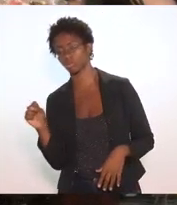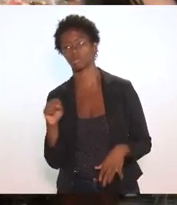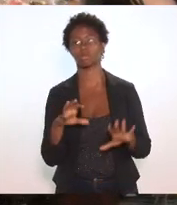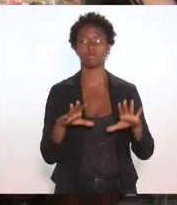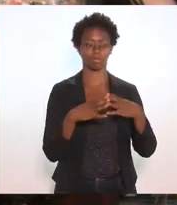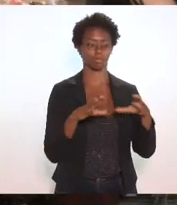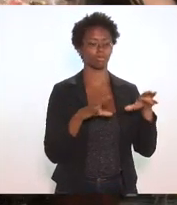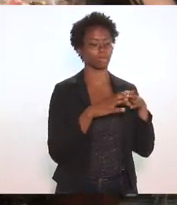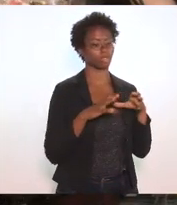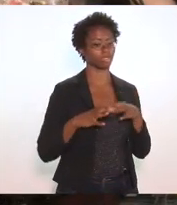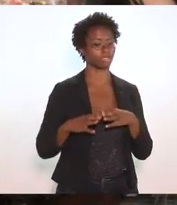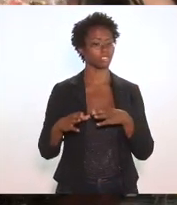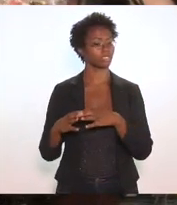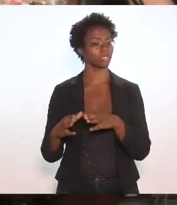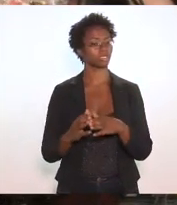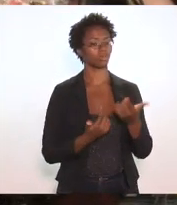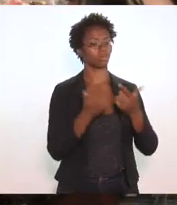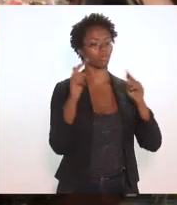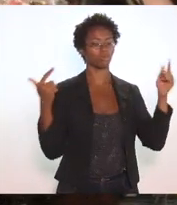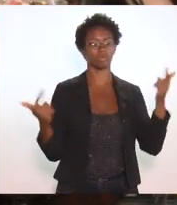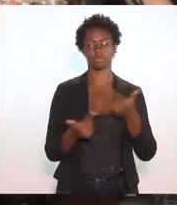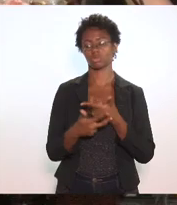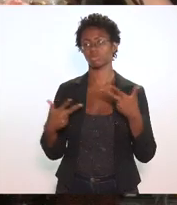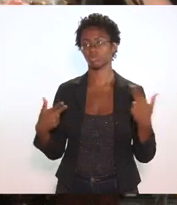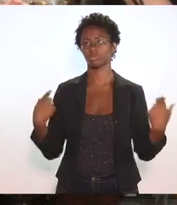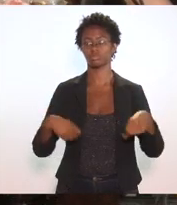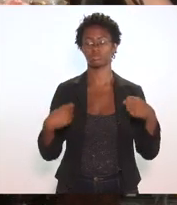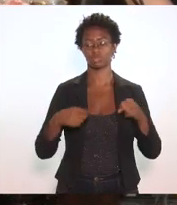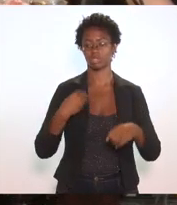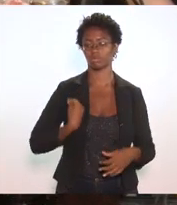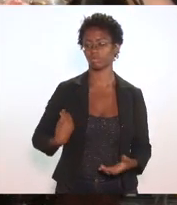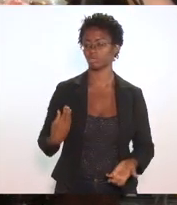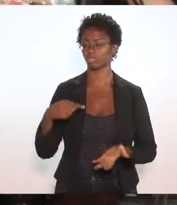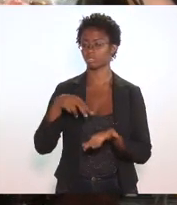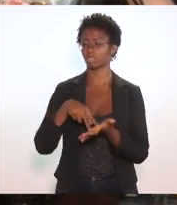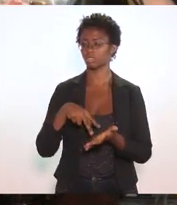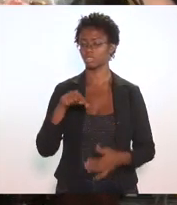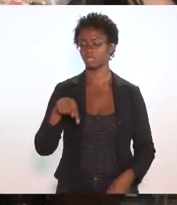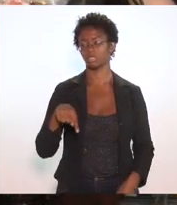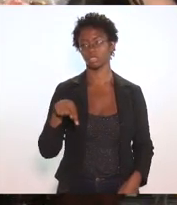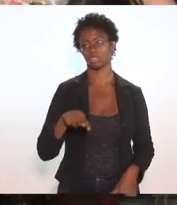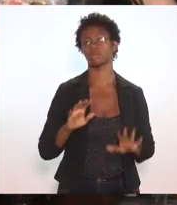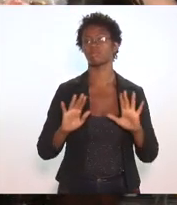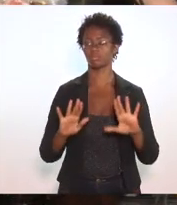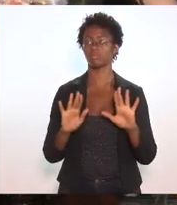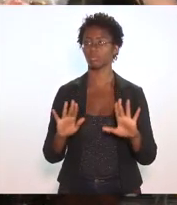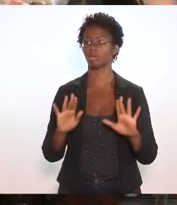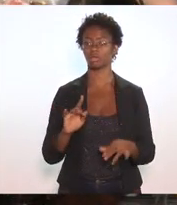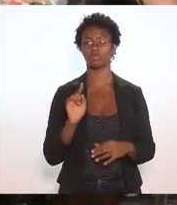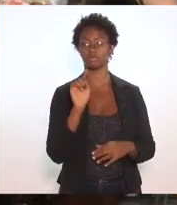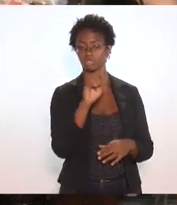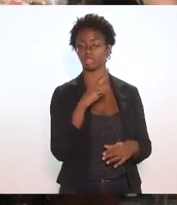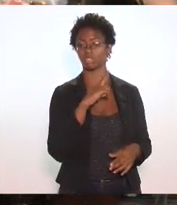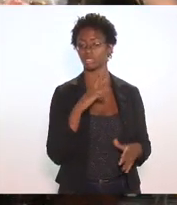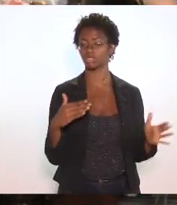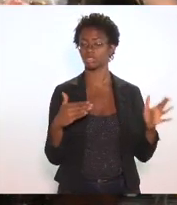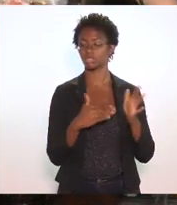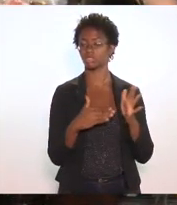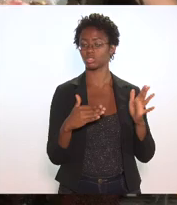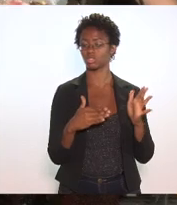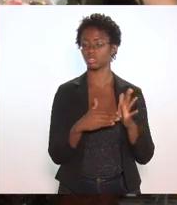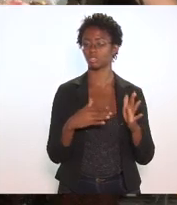vários outros afazeres que necessitam da presença aqui. Mas, Vossa Excelência tem até sexta-feira para